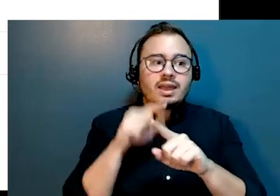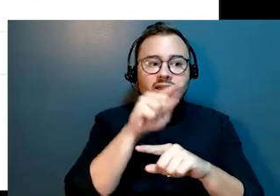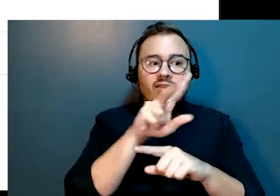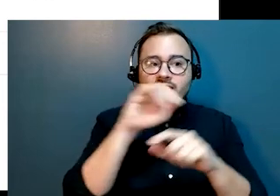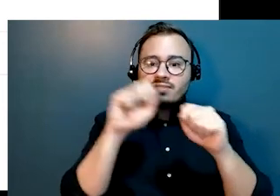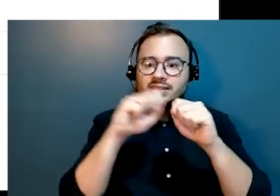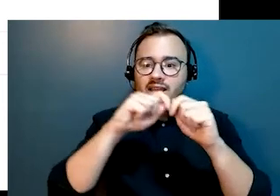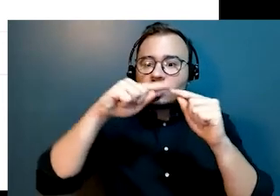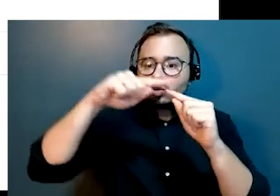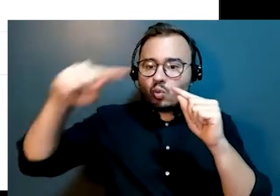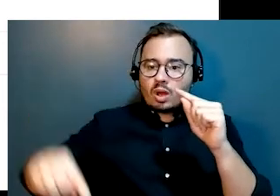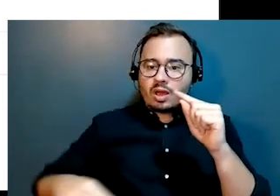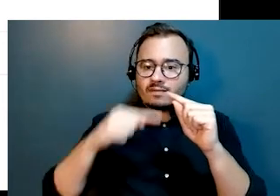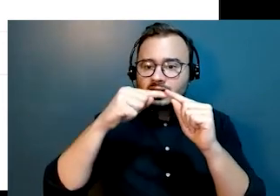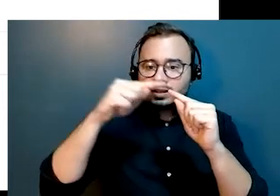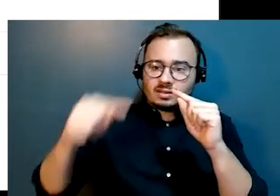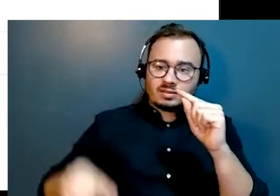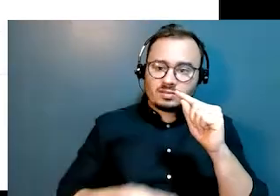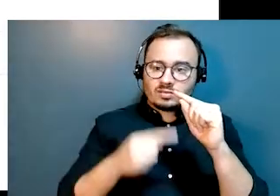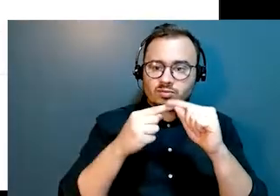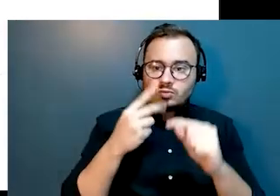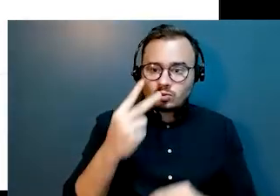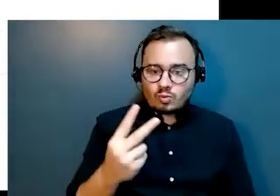essa sequência aqui.